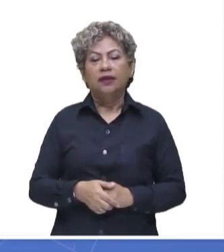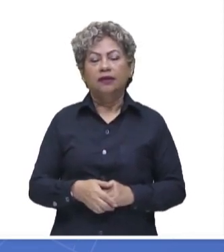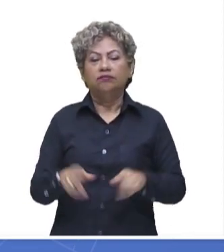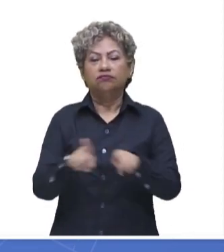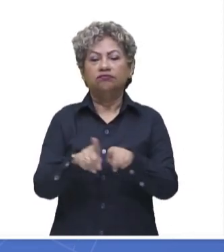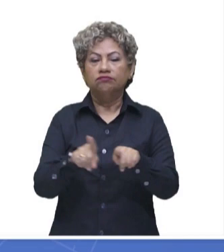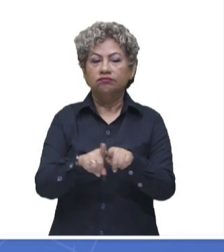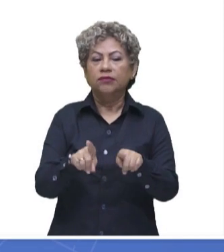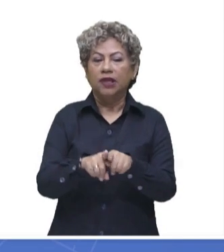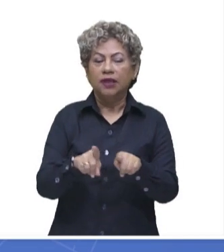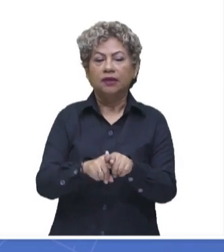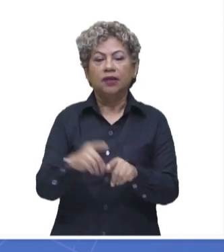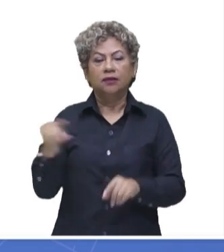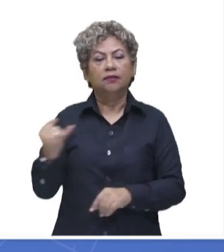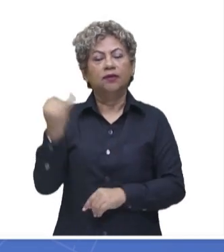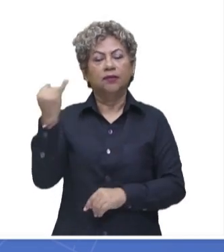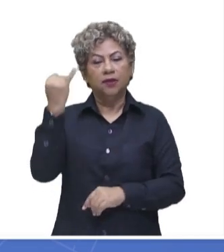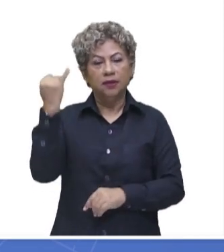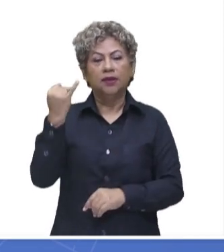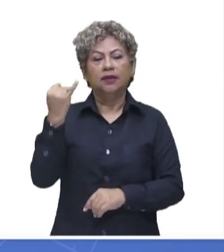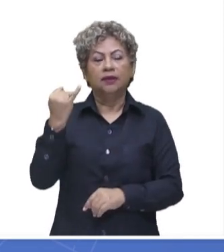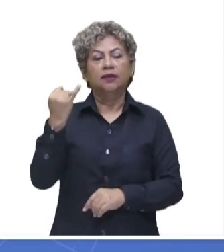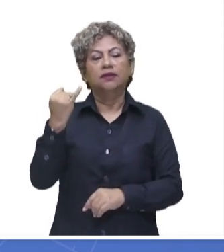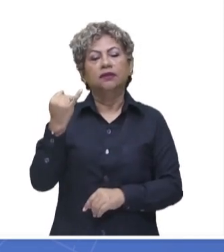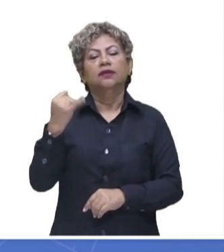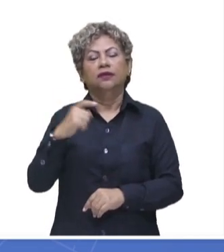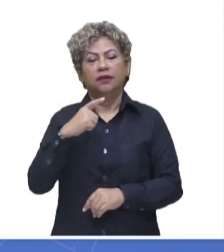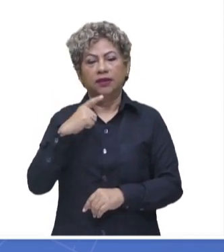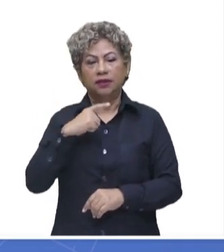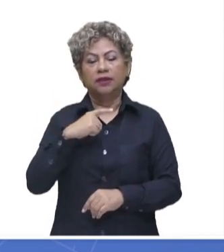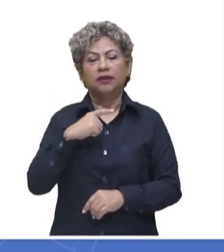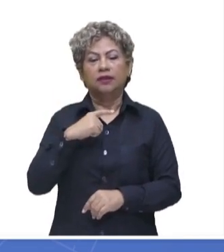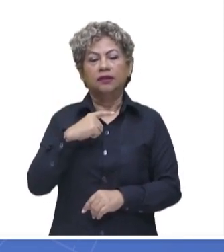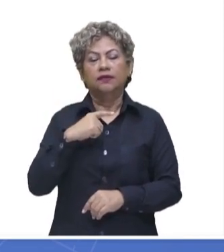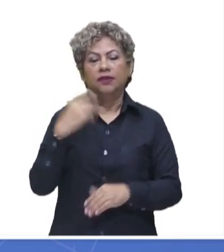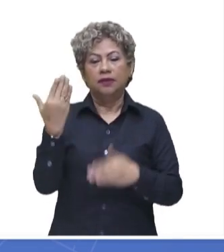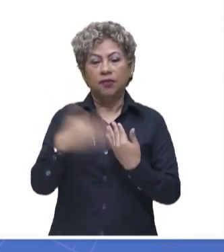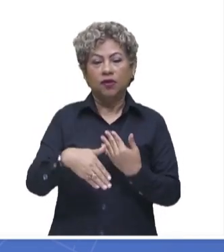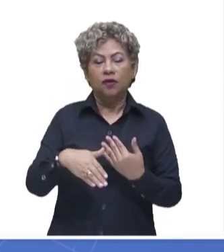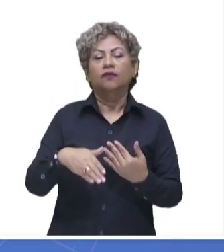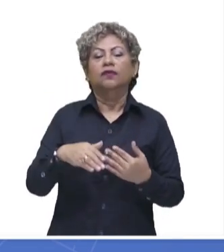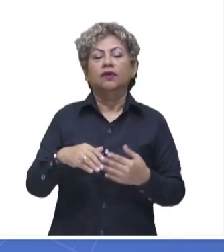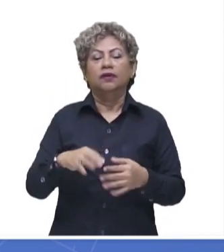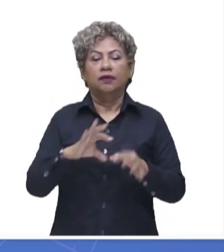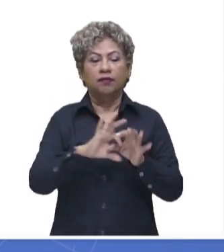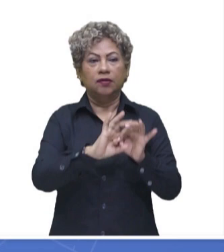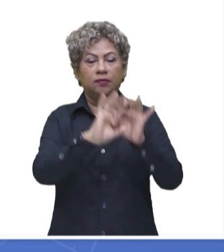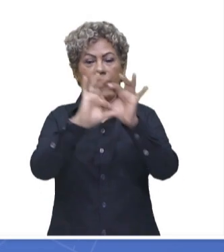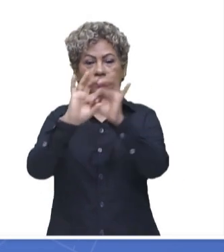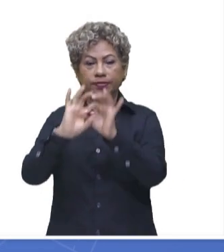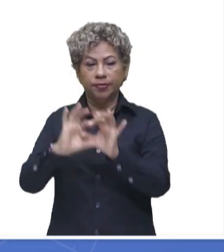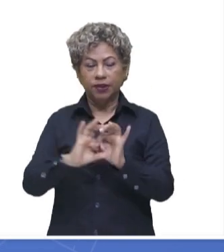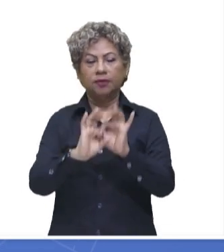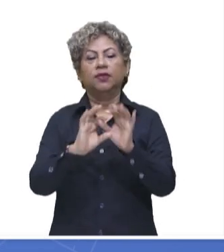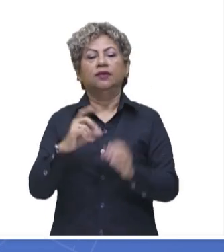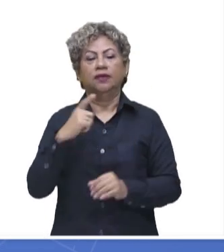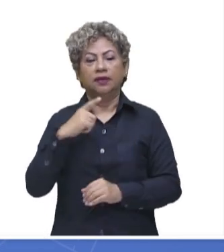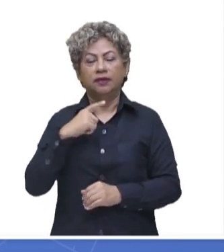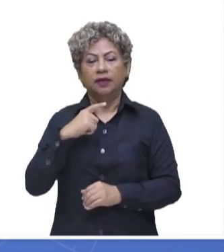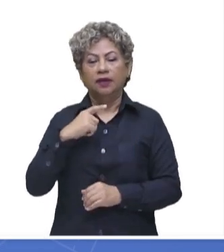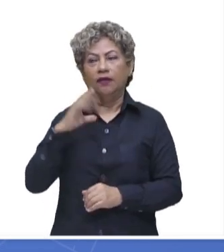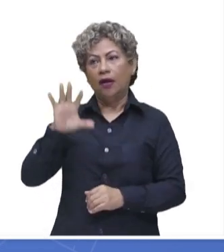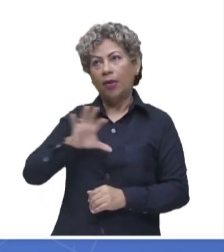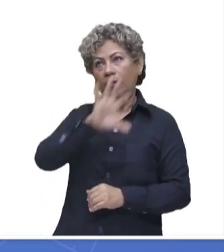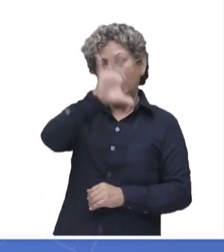região e conforme o ano, né, de ocorrência aí da Olimpíada. Então nós temos a região Norte, Nordeste,